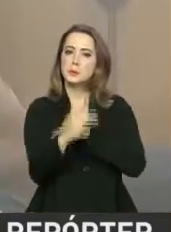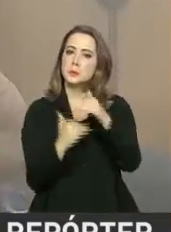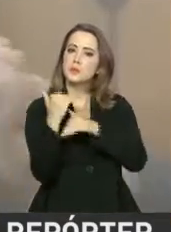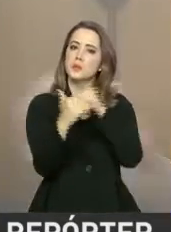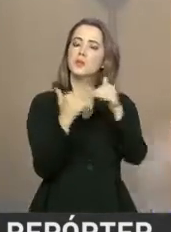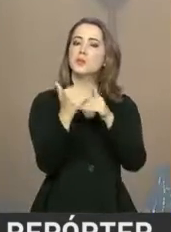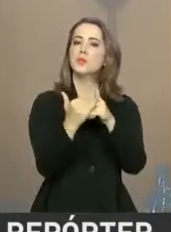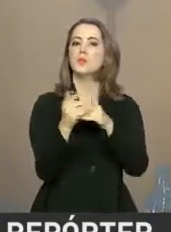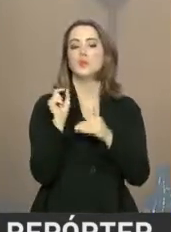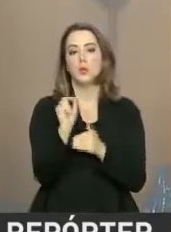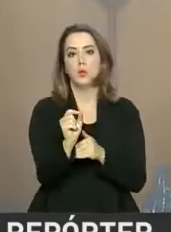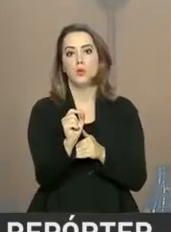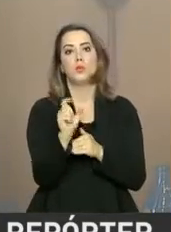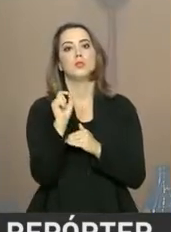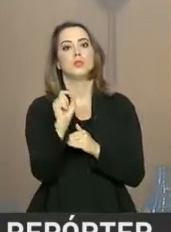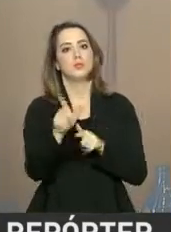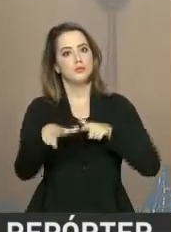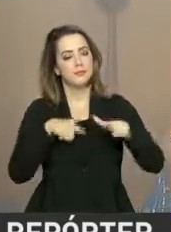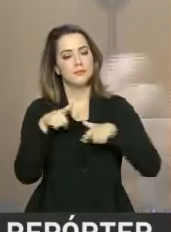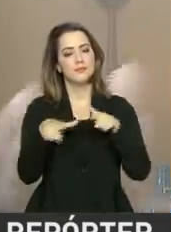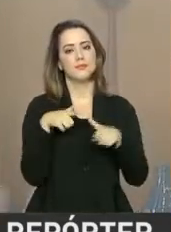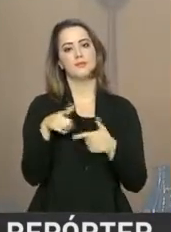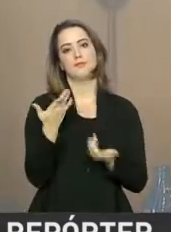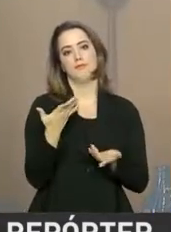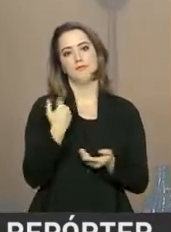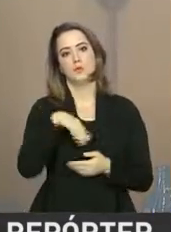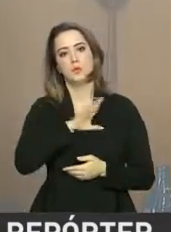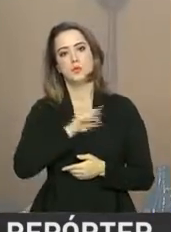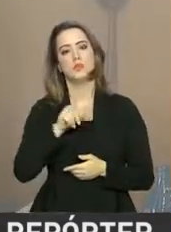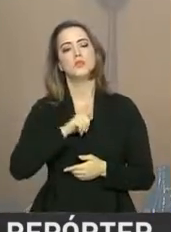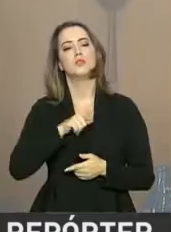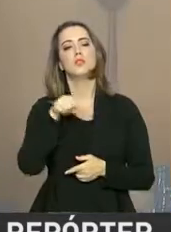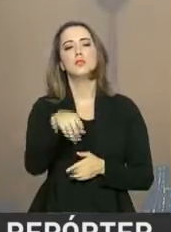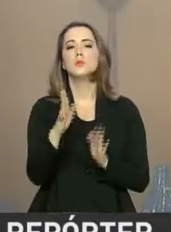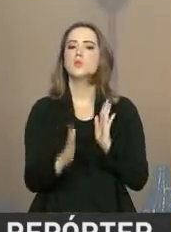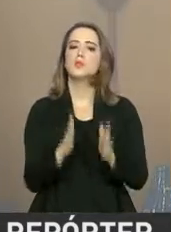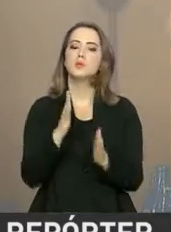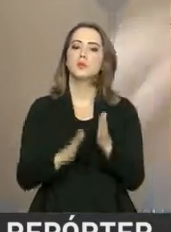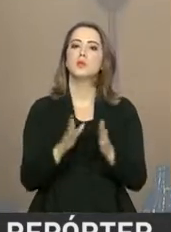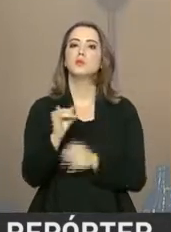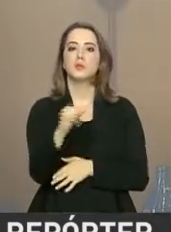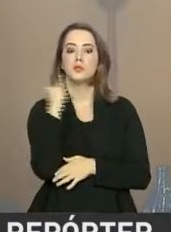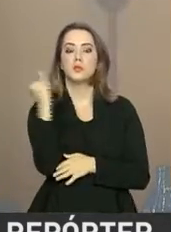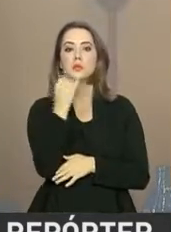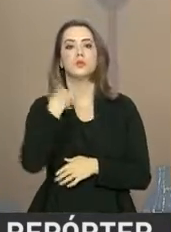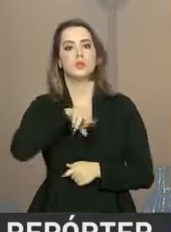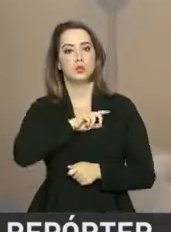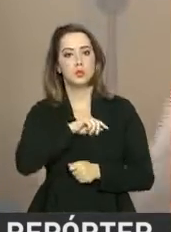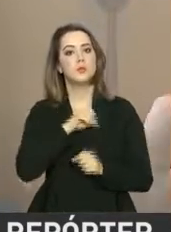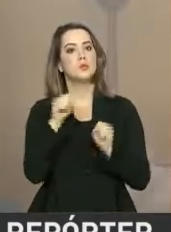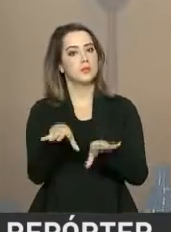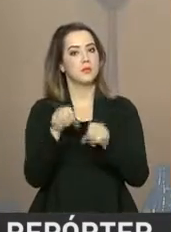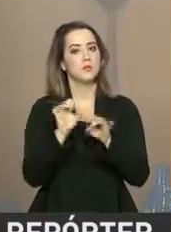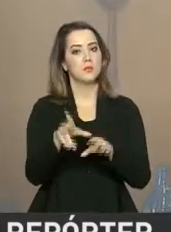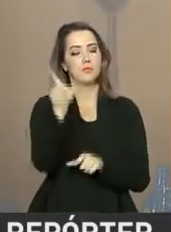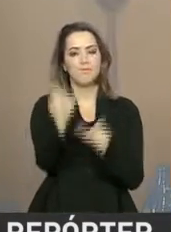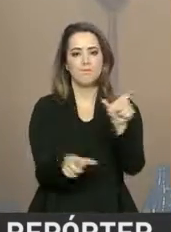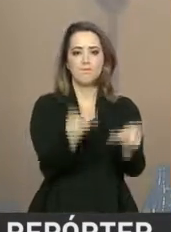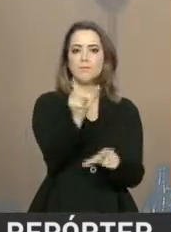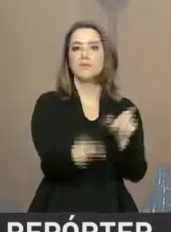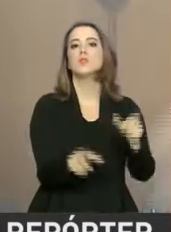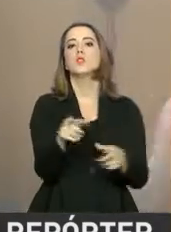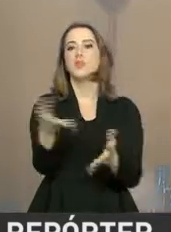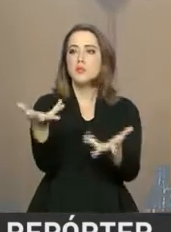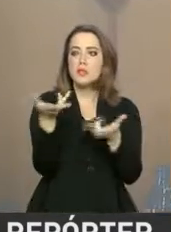as oportunidades dele no mercado de trabalho. Nós temos esse momento ímpar que o Brasil vive, que nós precisamos de qualificar as pessoas para bem receber